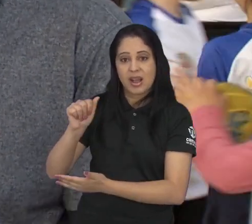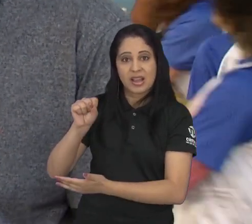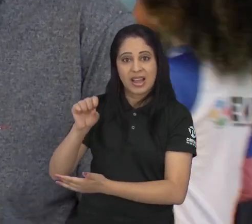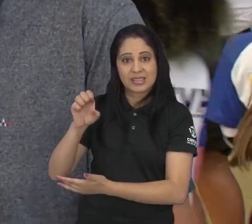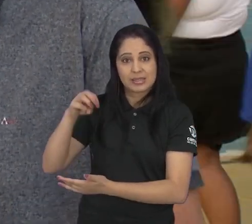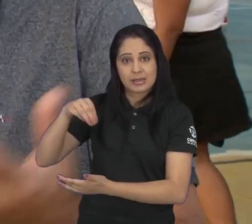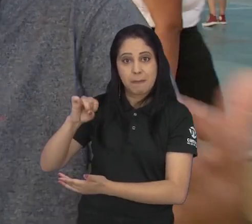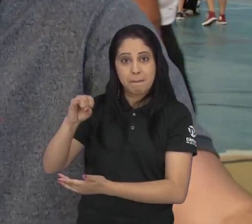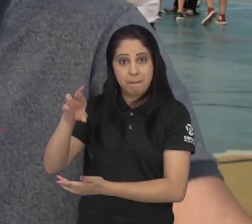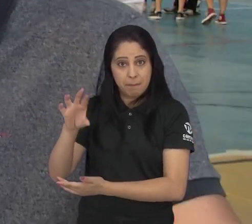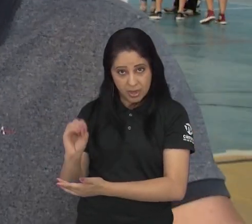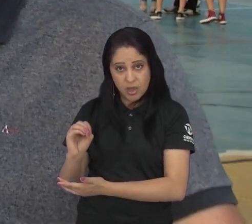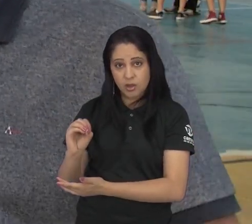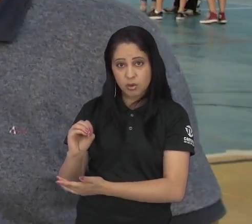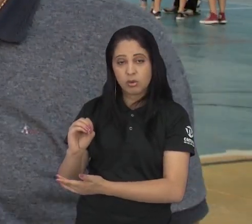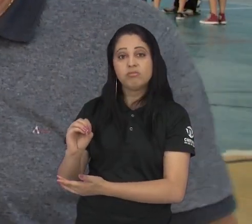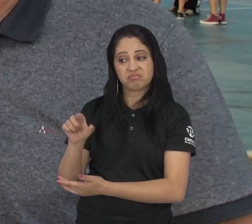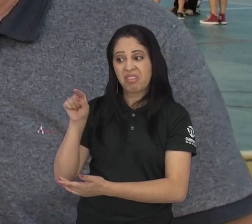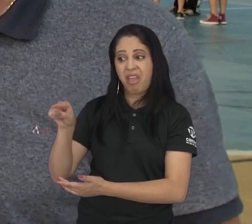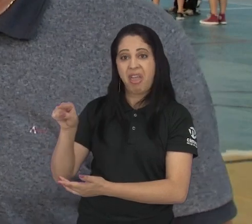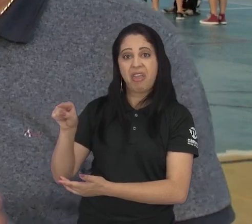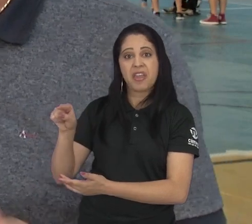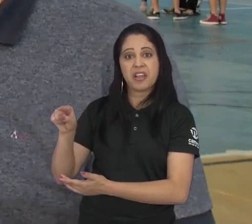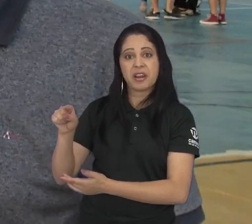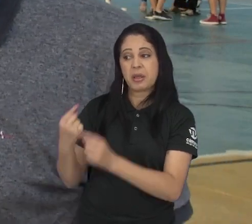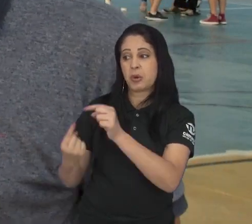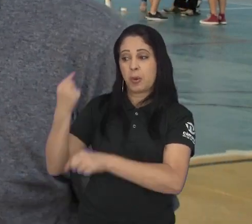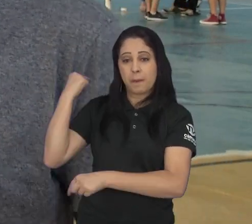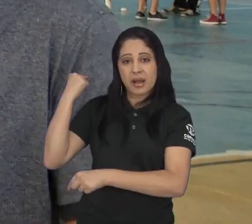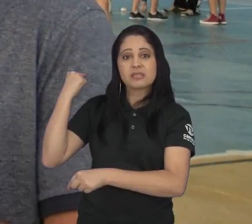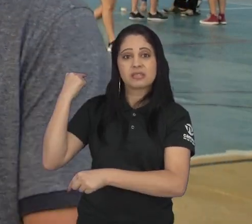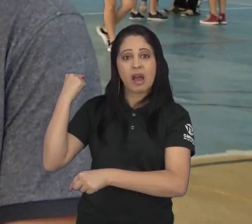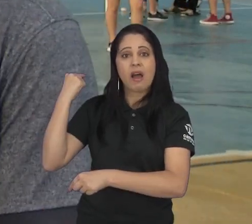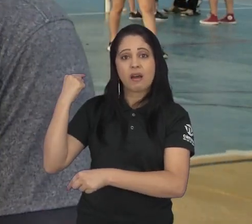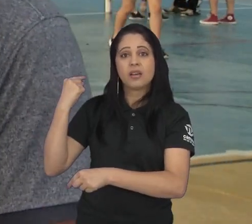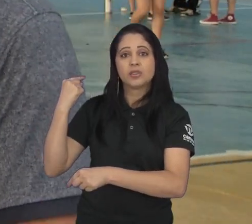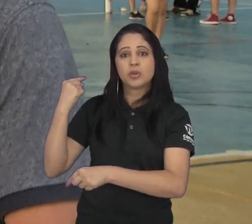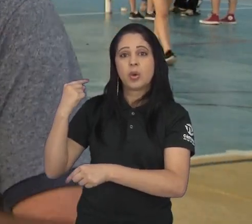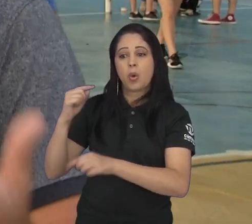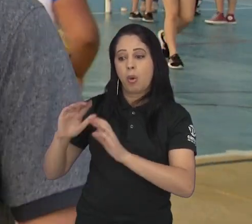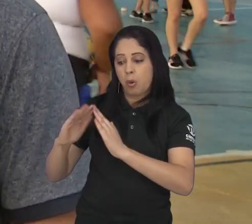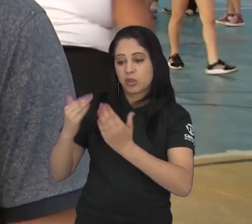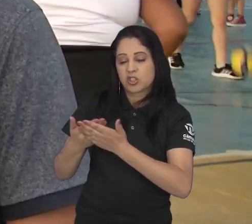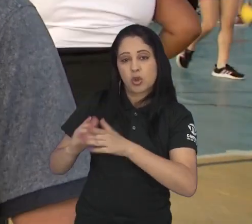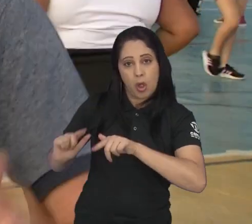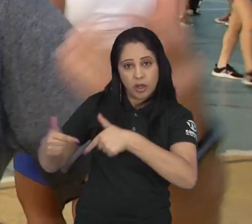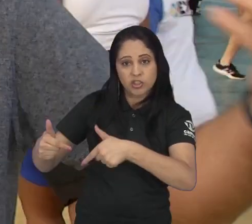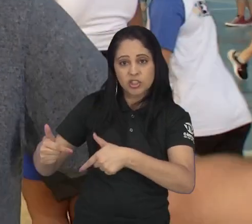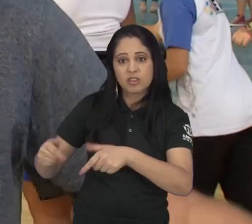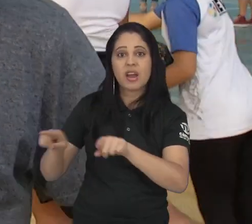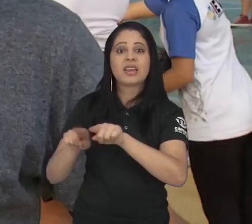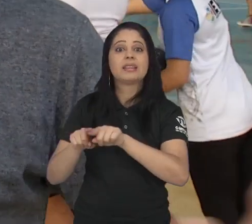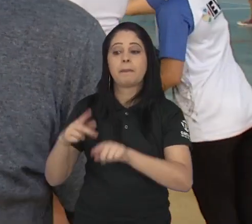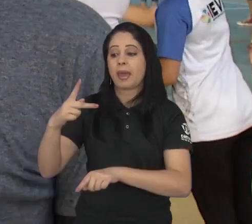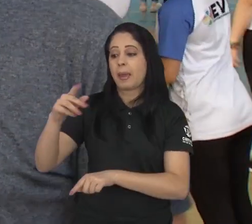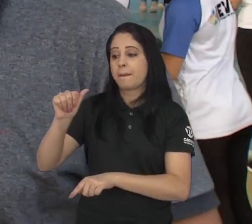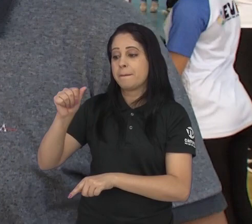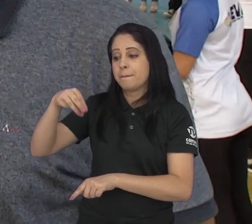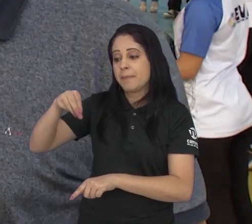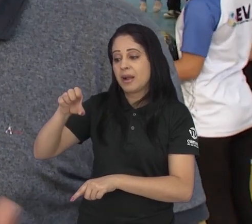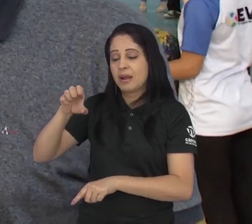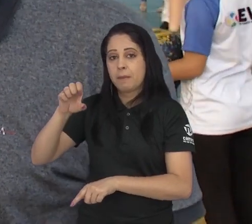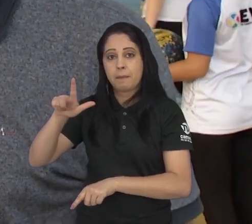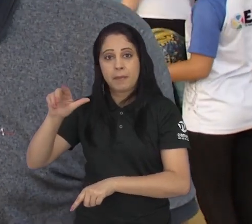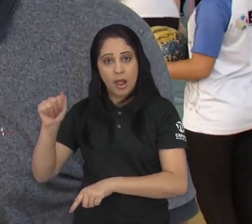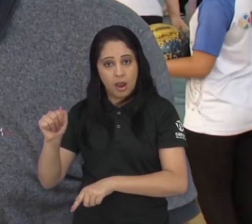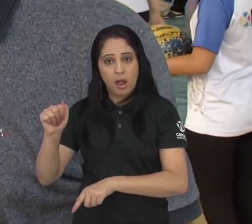o Casemiro em São José que saiu de uma escola eh Municipal nós temos a Pâmela Rosa skatista da cidade que também surgiu